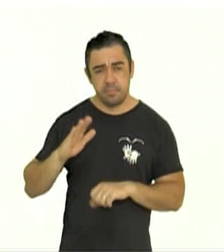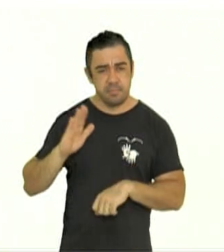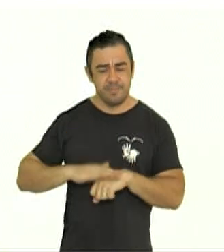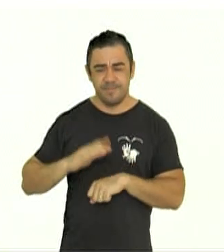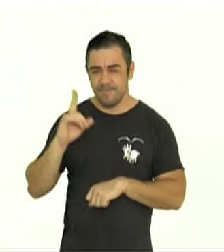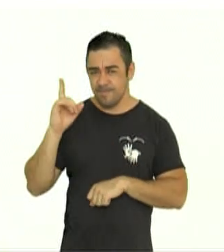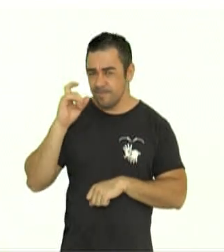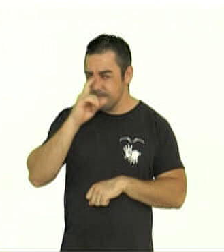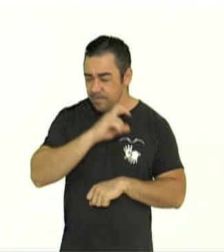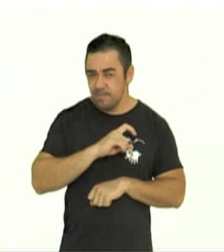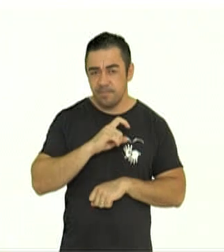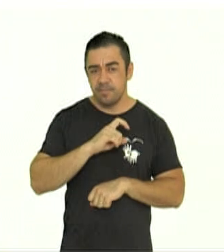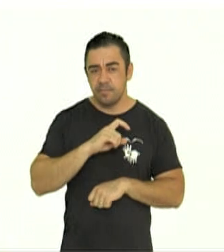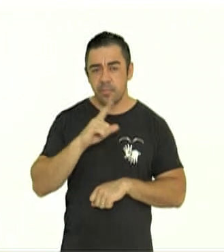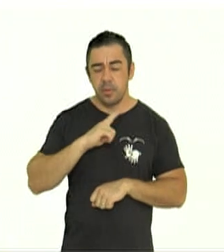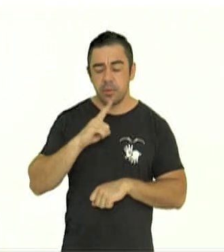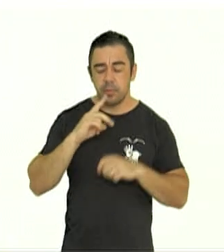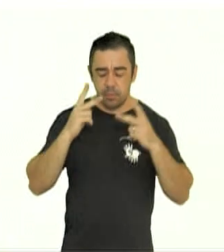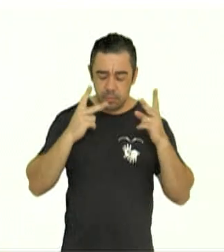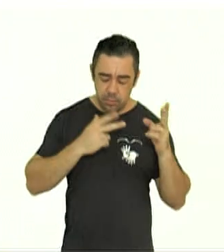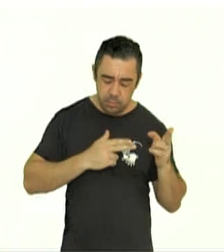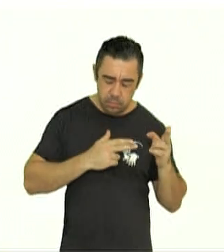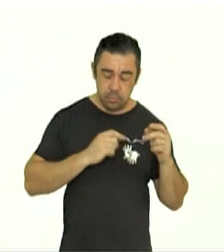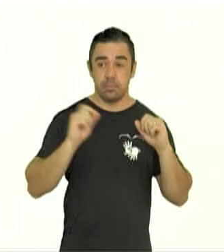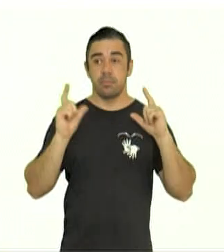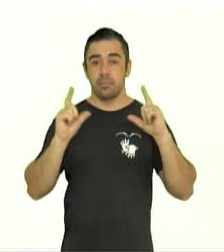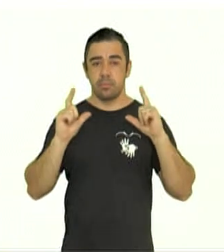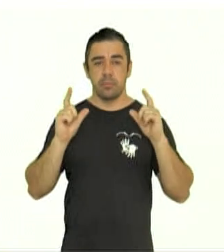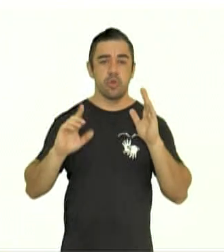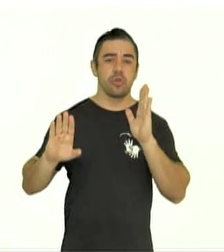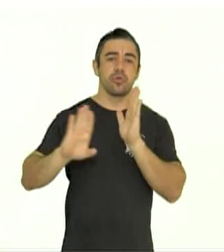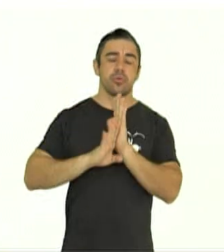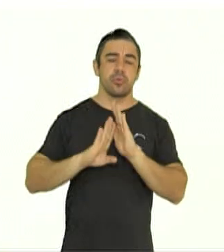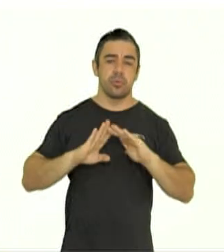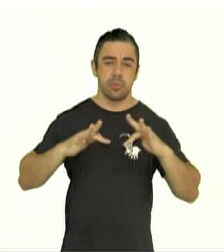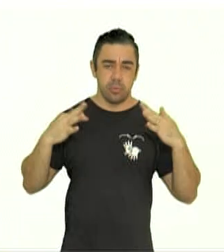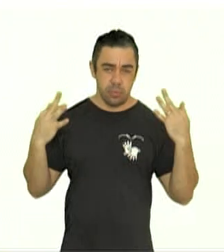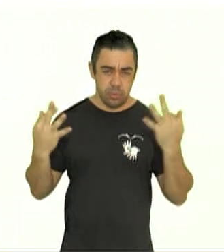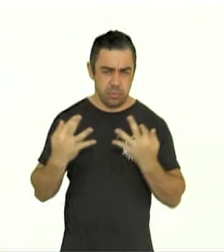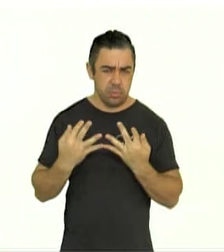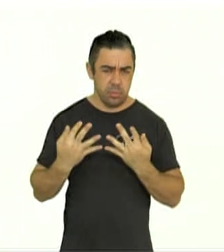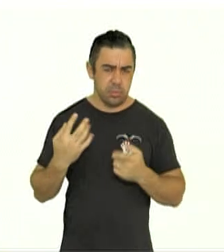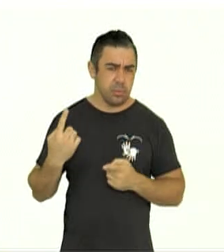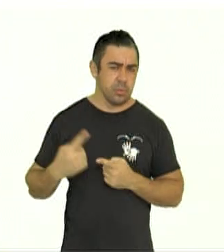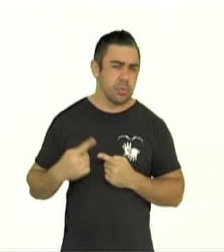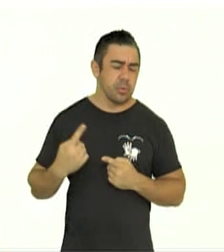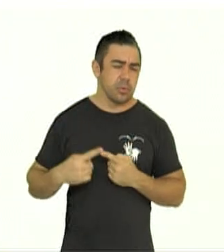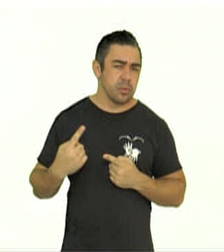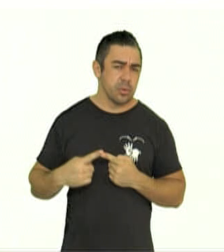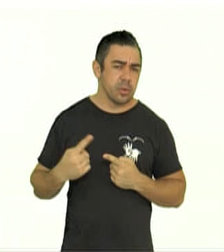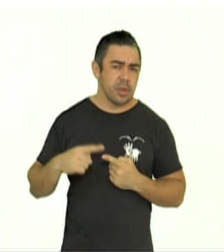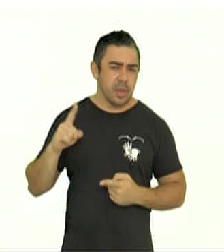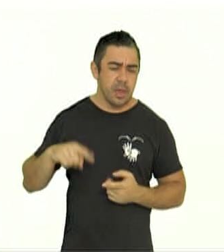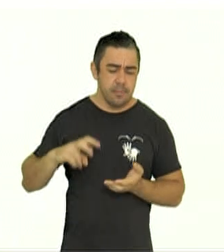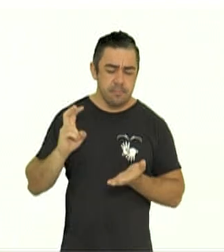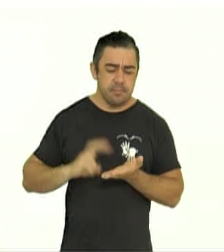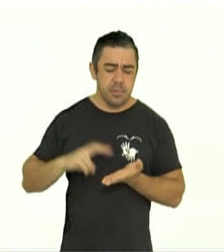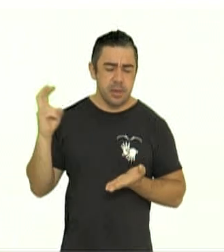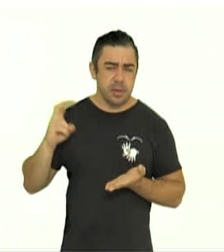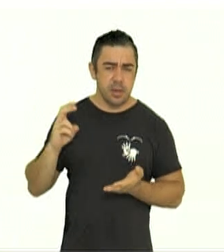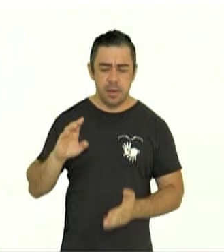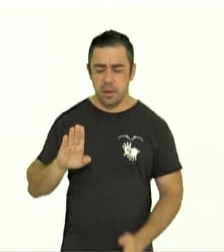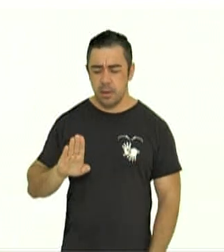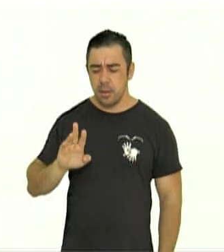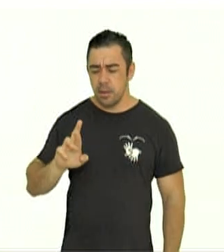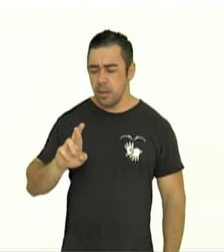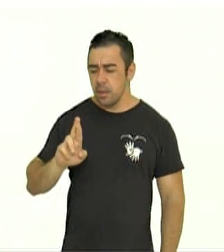dele começou com um sono que se interrompe. Chegavam os parentes. Por que ele afirma que aquela foi a manhã mais brutal